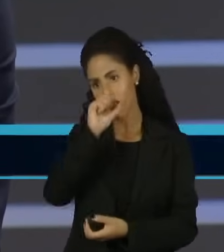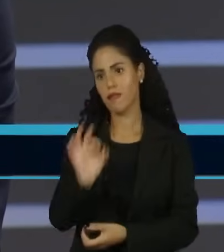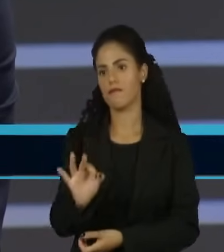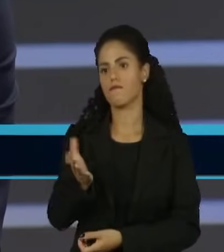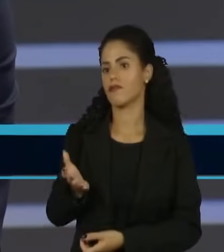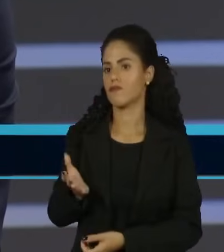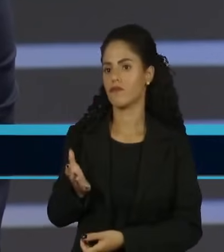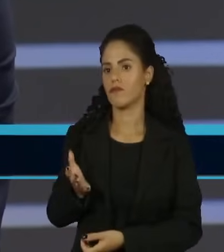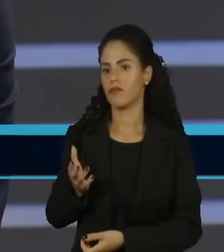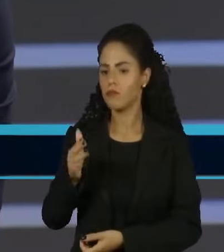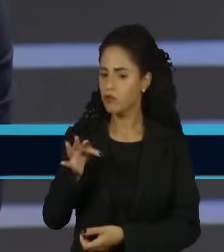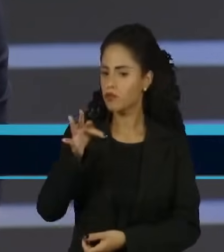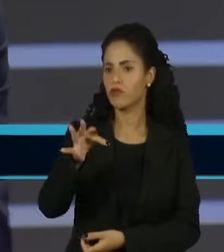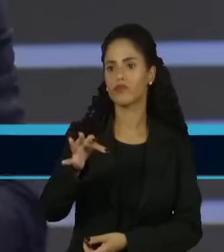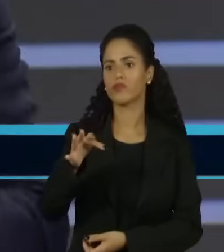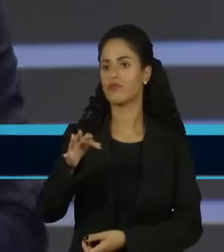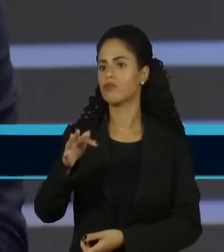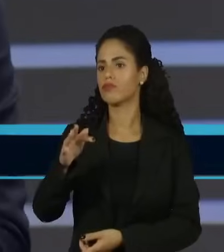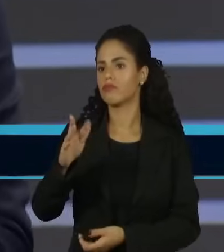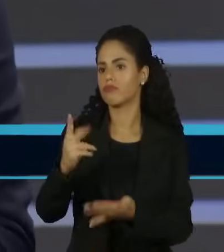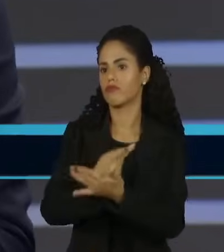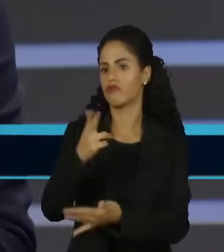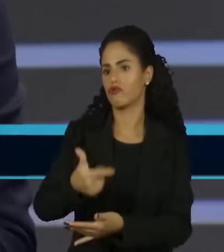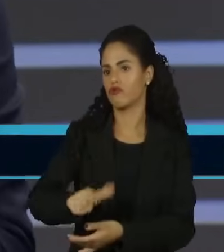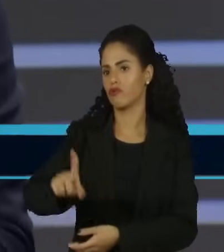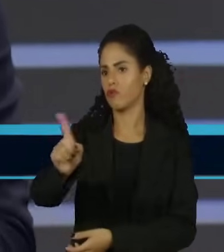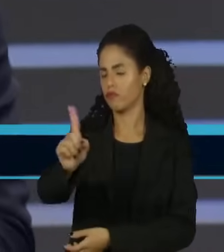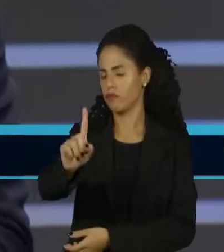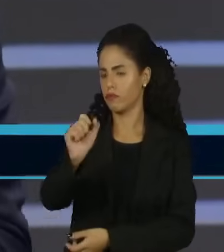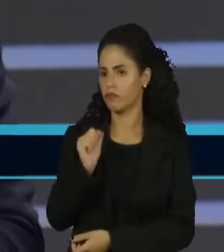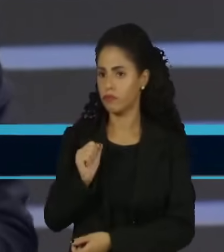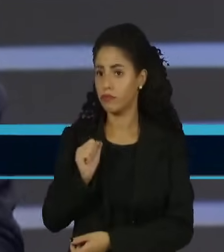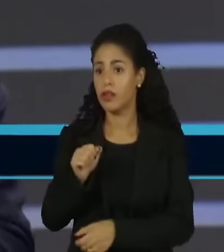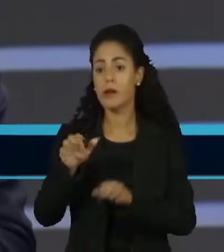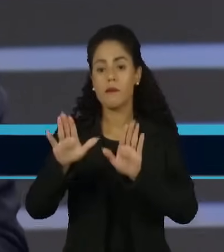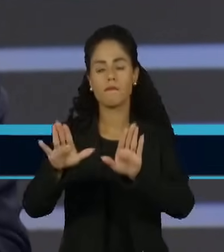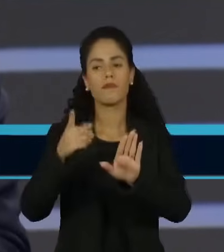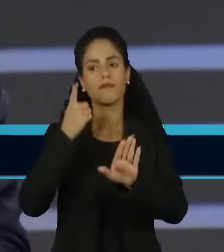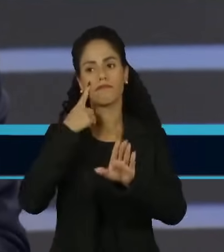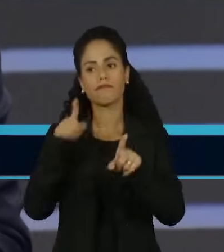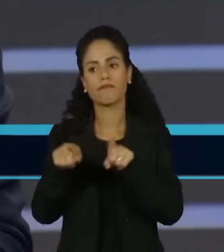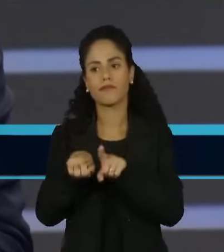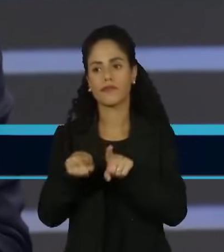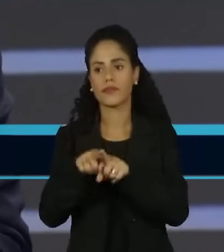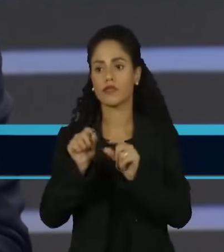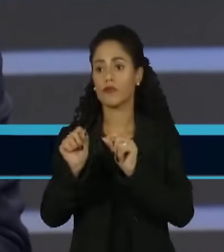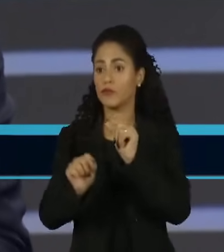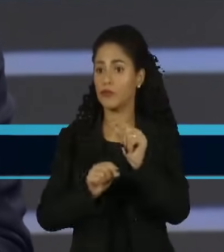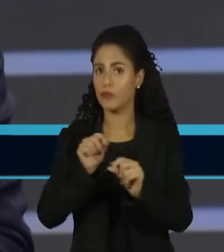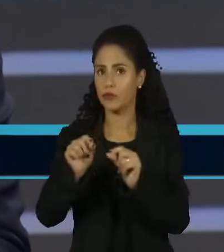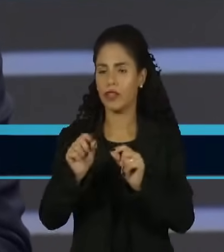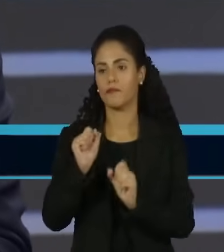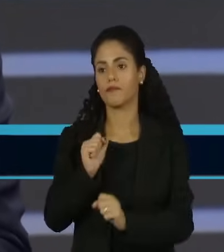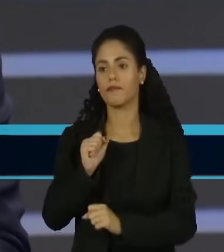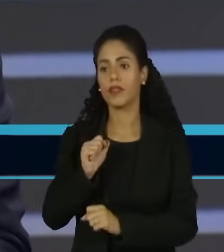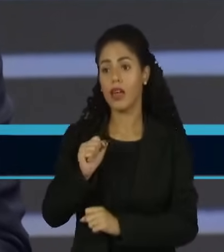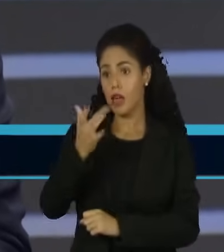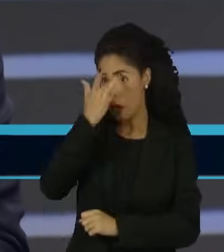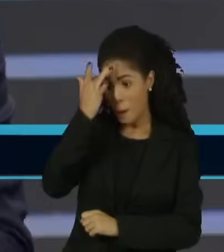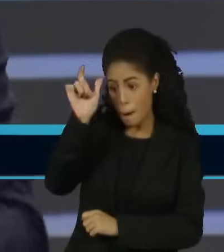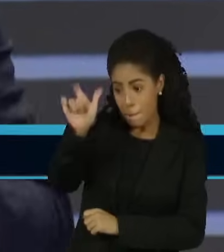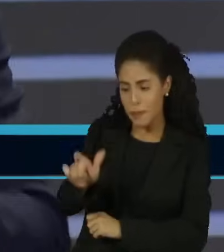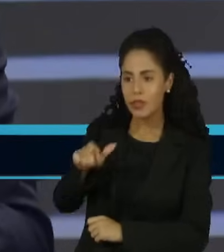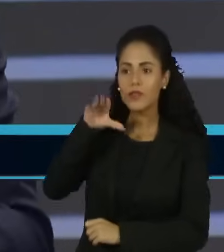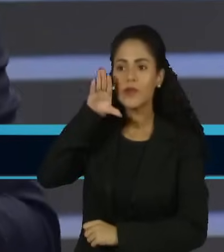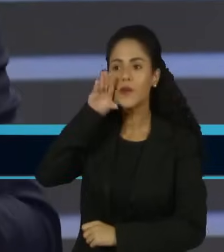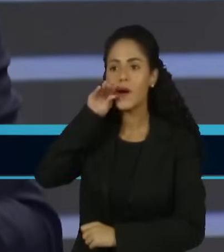não cometa, né? Só queria adendar uma coisa ao Wilson, que isso é muito importante. O servidor público,